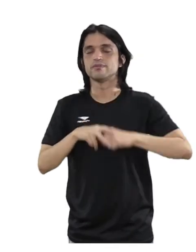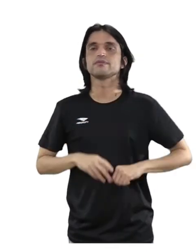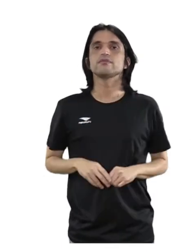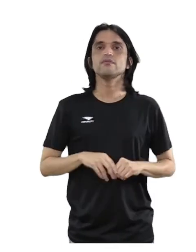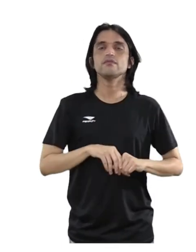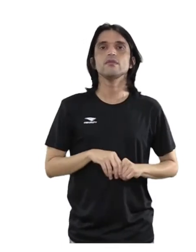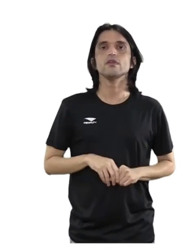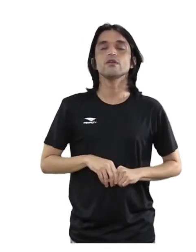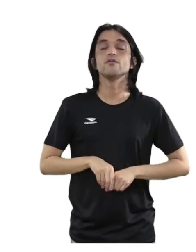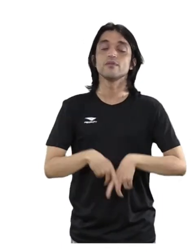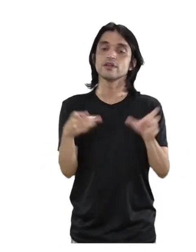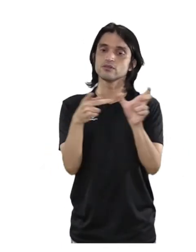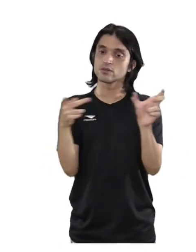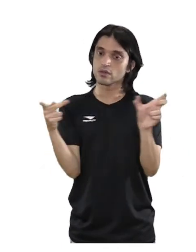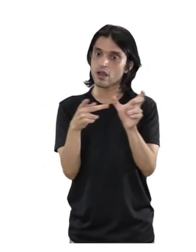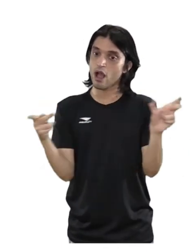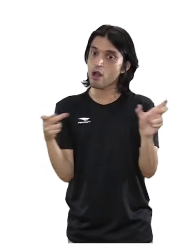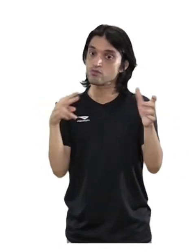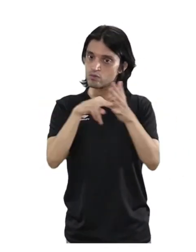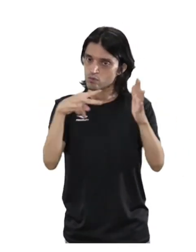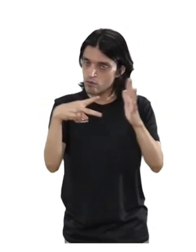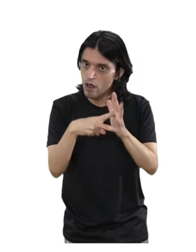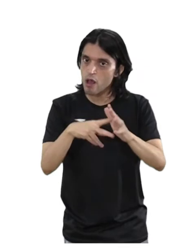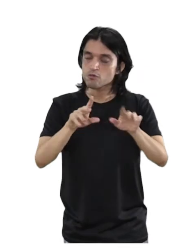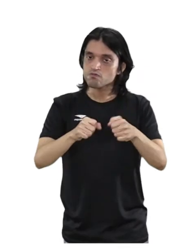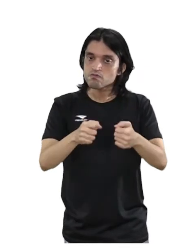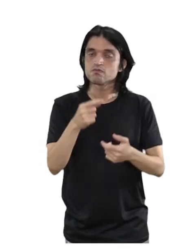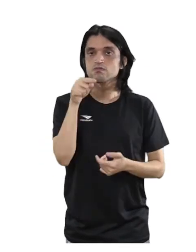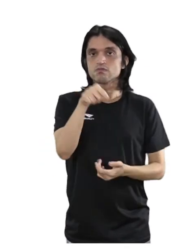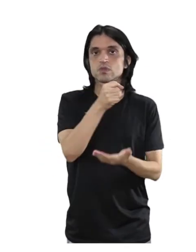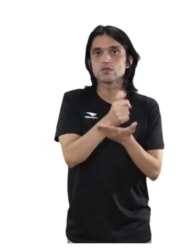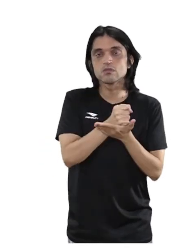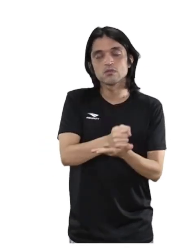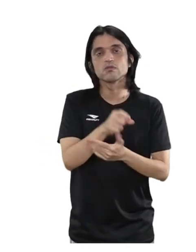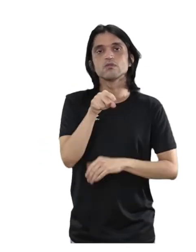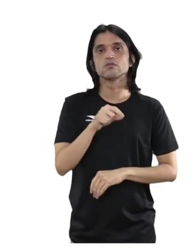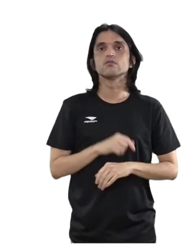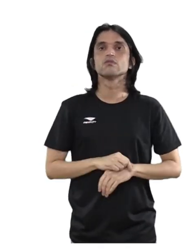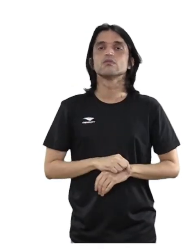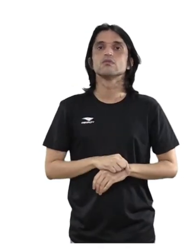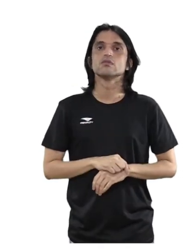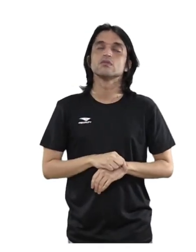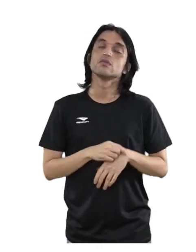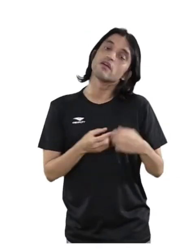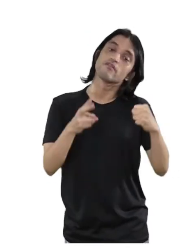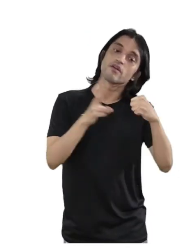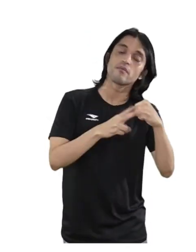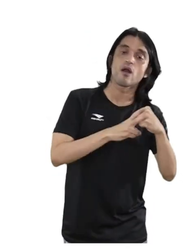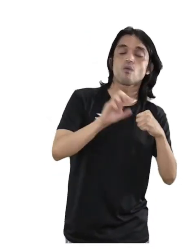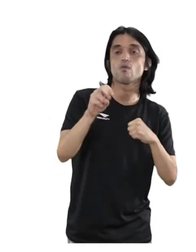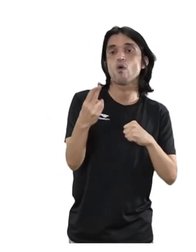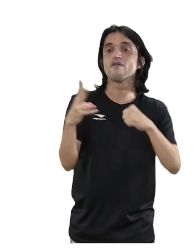funcionam como núcleos desse predicado, que é verbal ou verbo nominal.